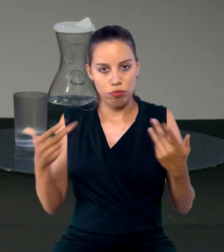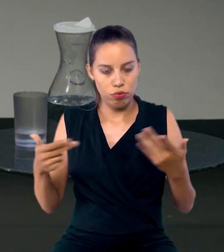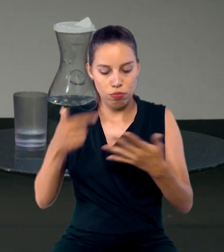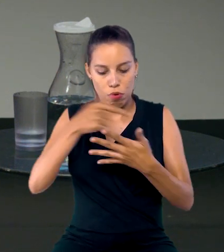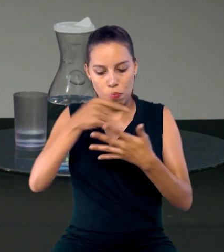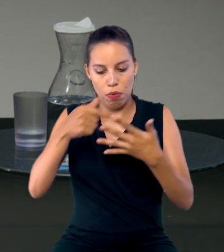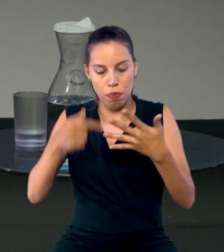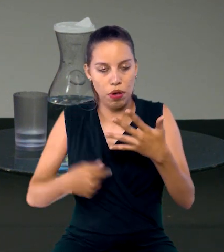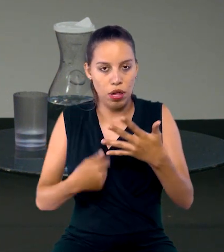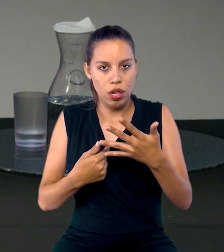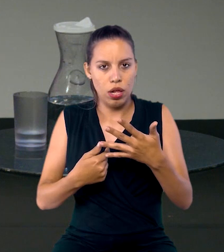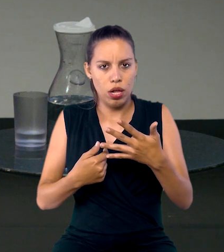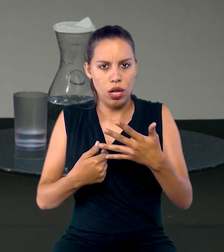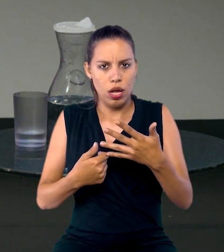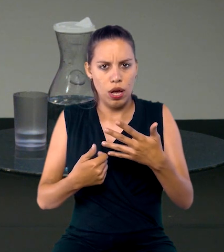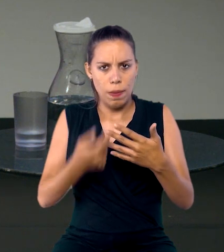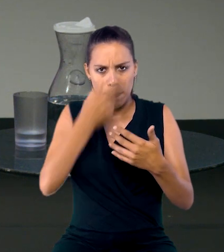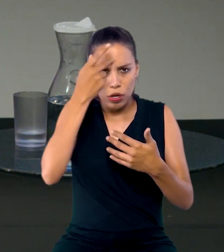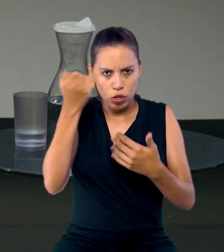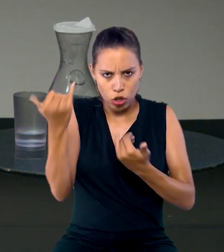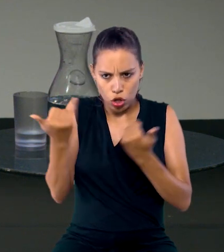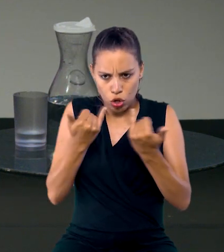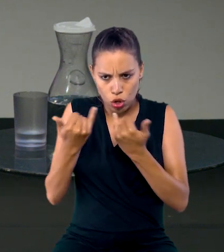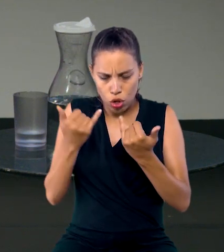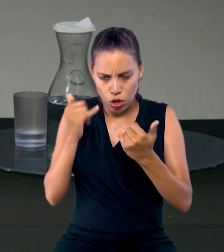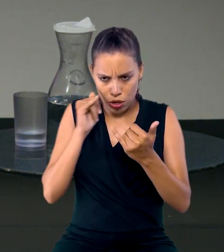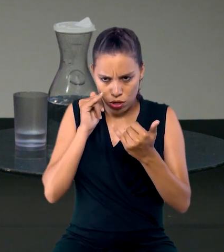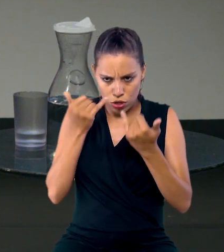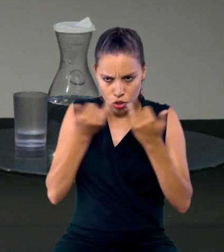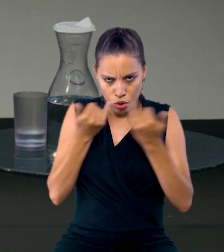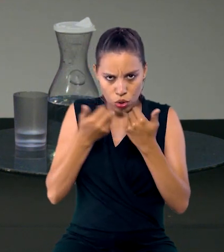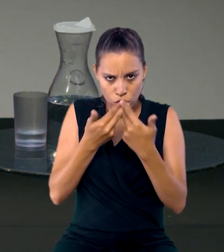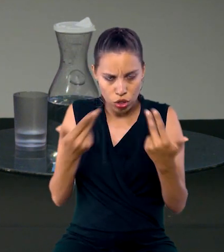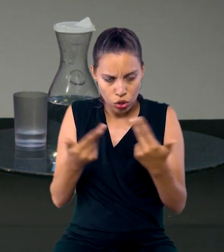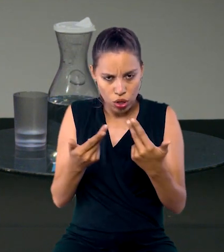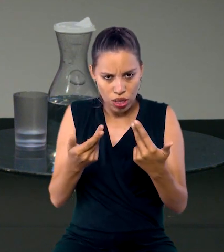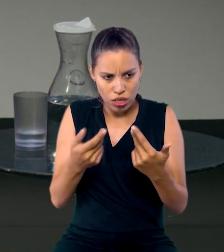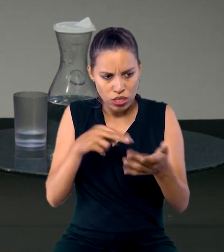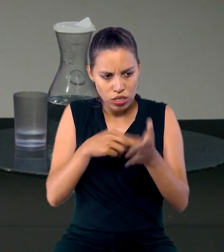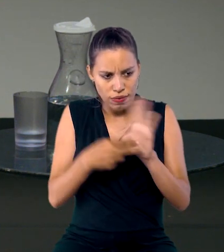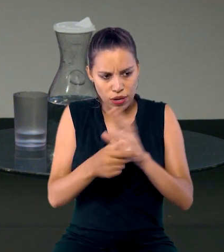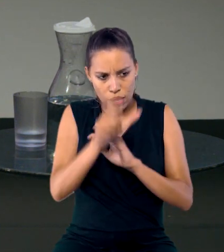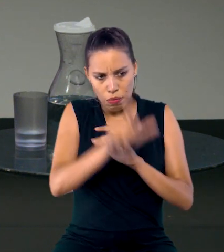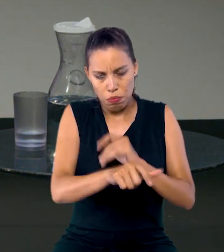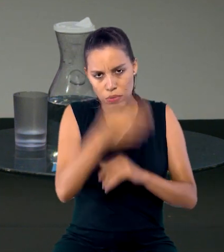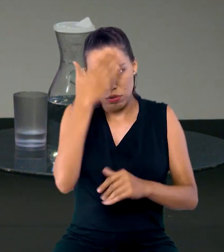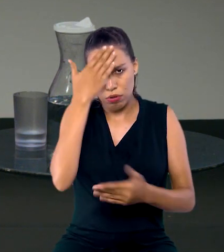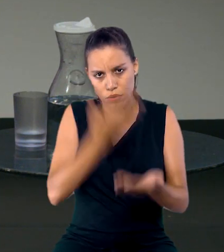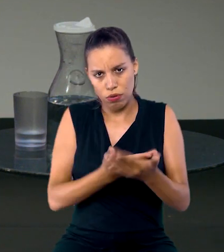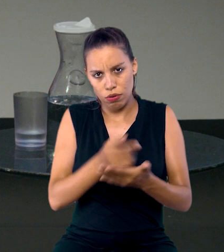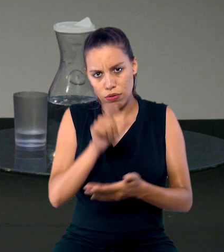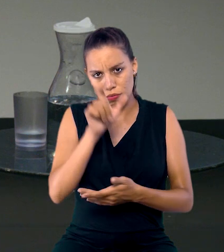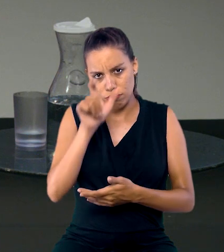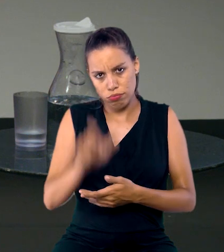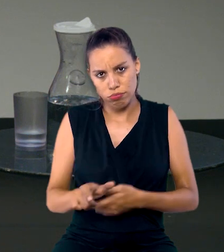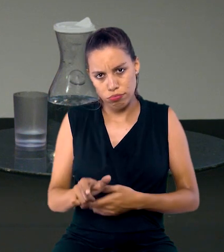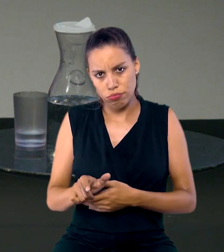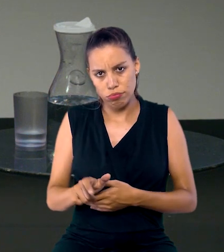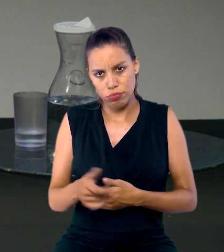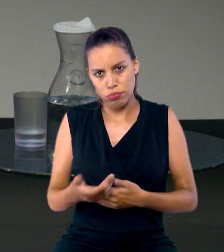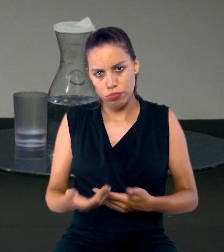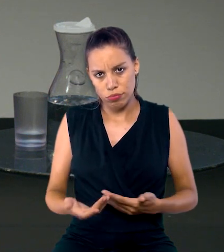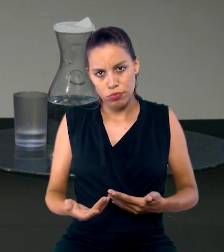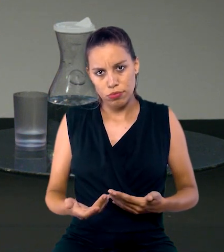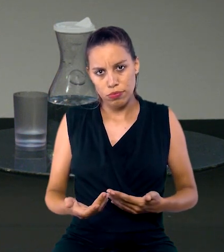para a gente escutá-las, é um ato de confiança tão profundo,